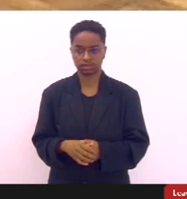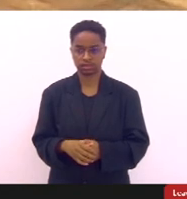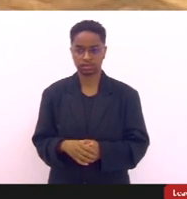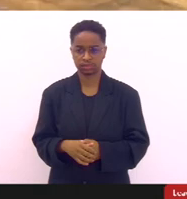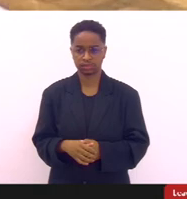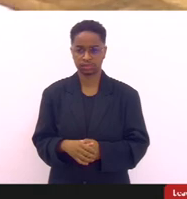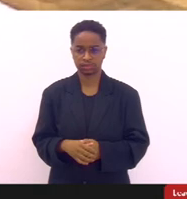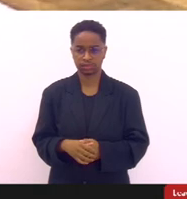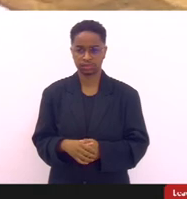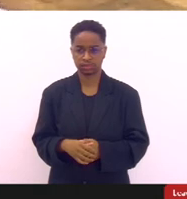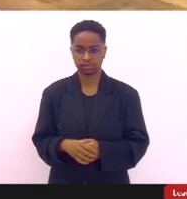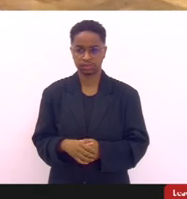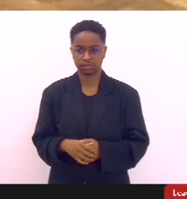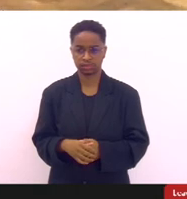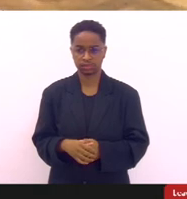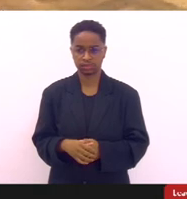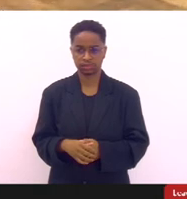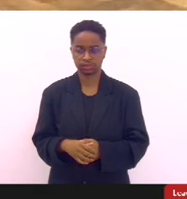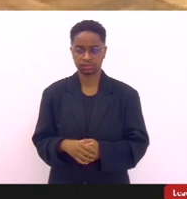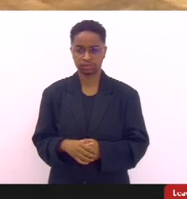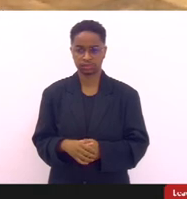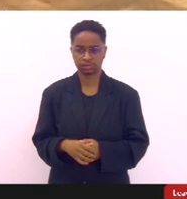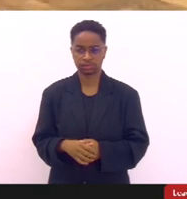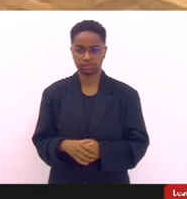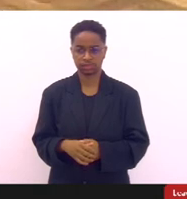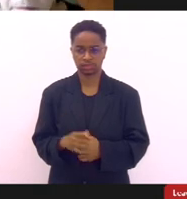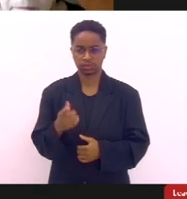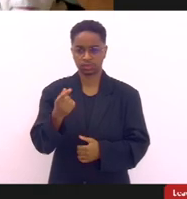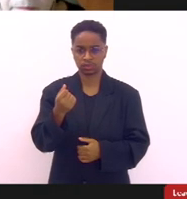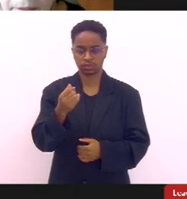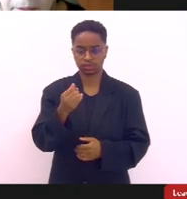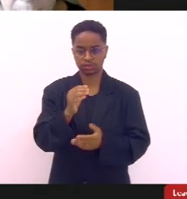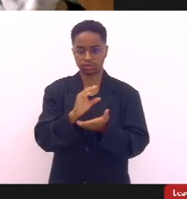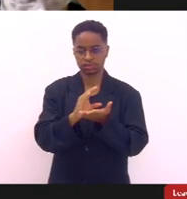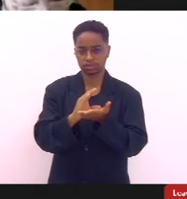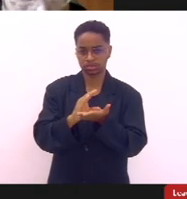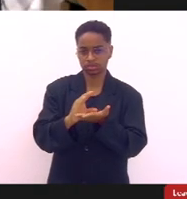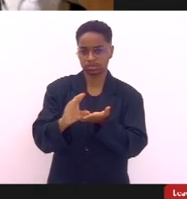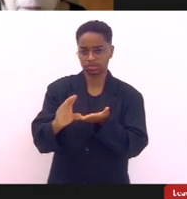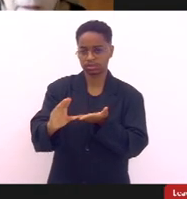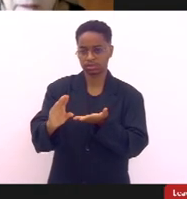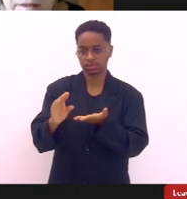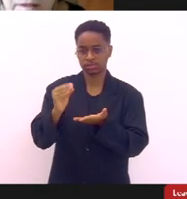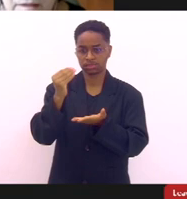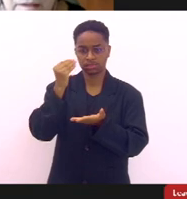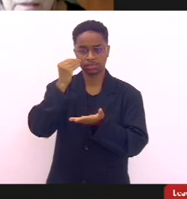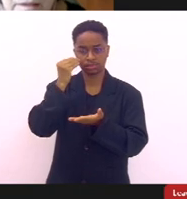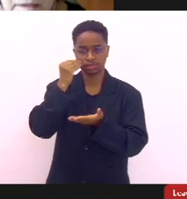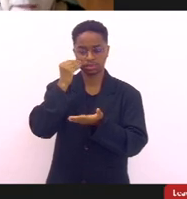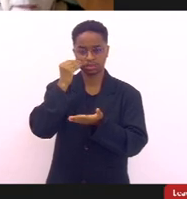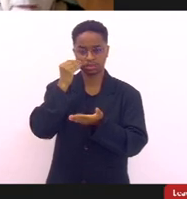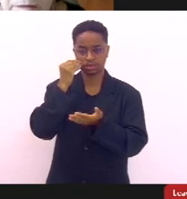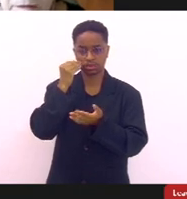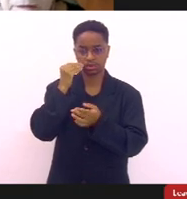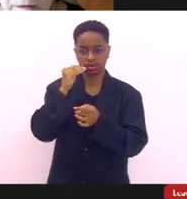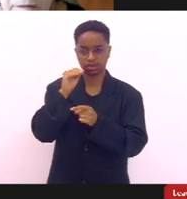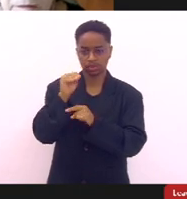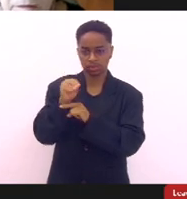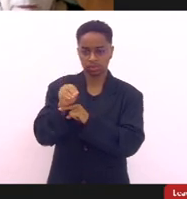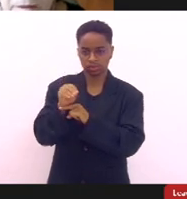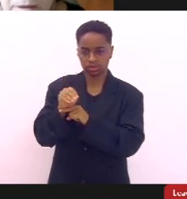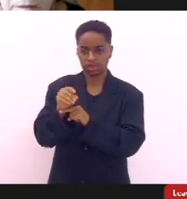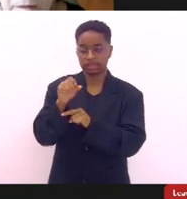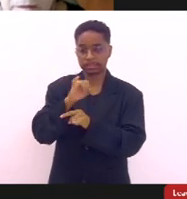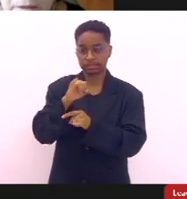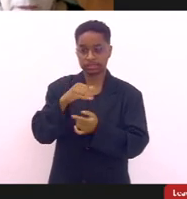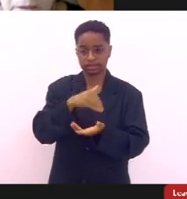O recurso financeiro empenhado para combate, tratamento da tuberculose do Estado, foi repassado à Secretaria